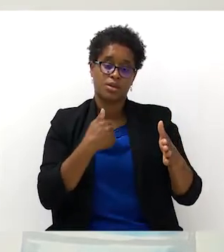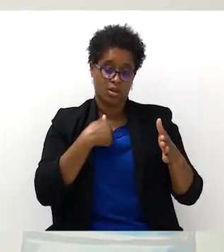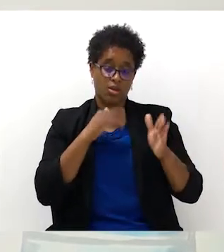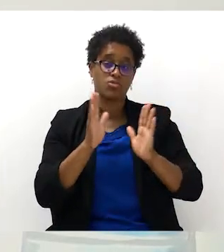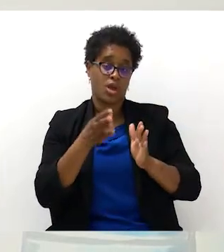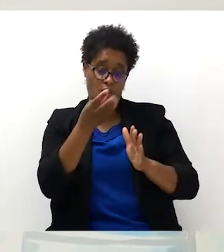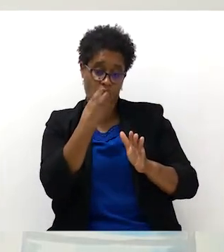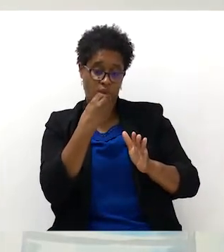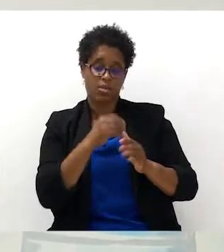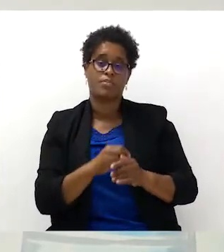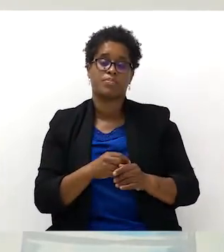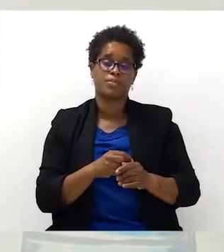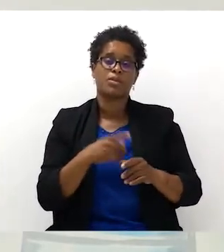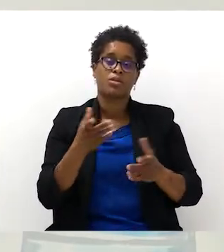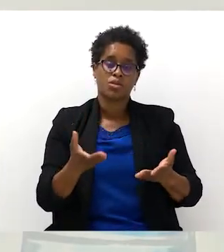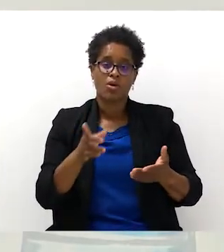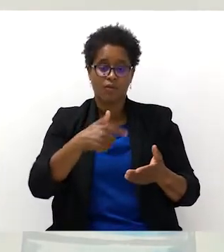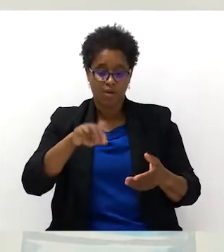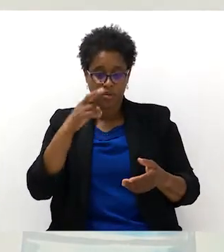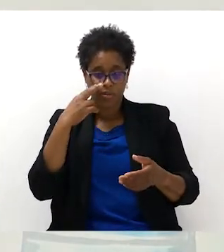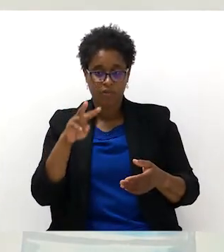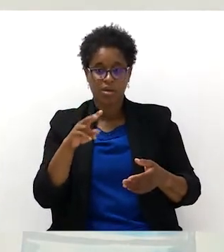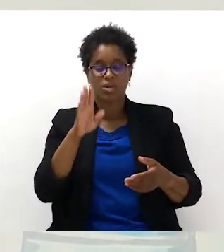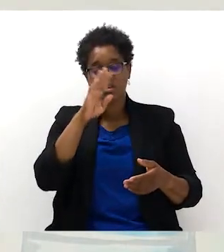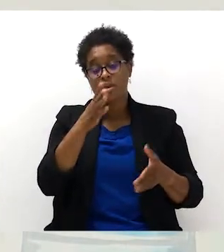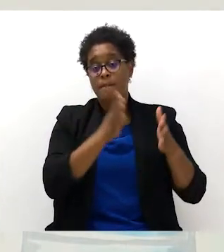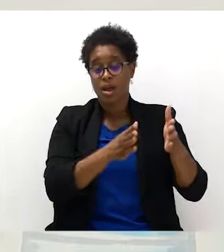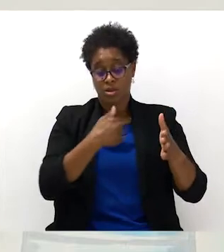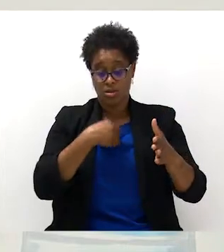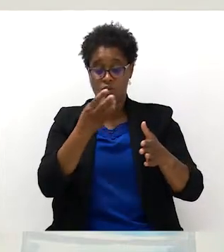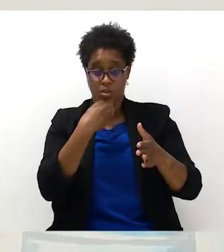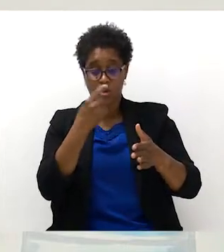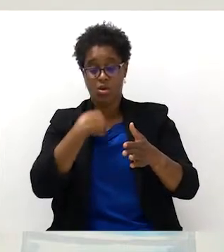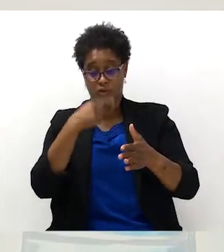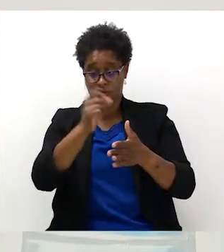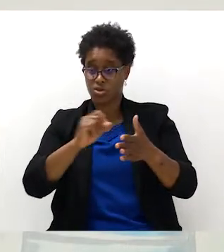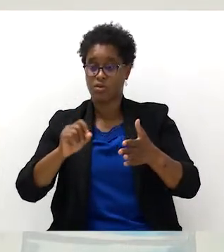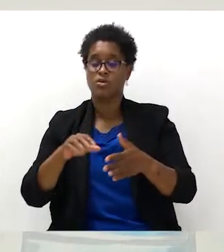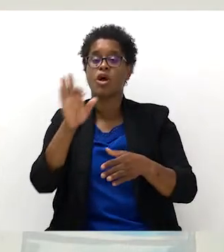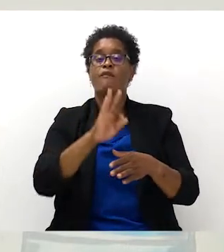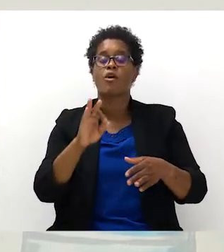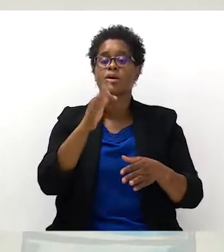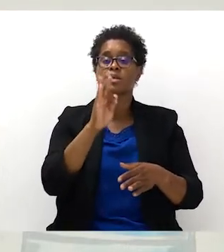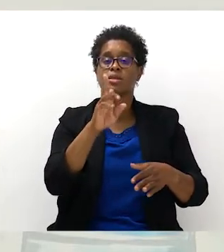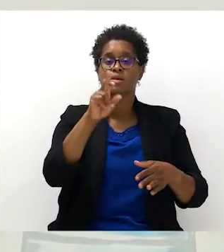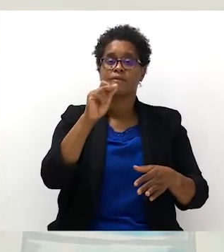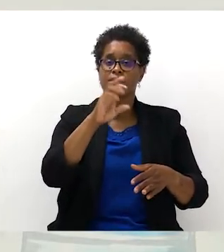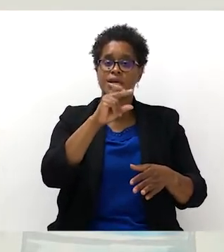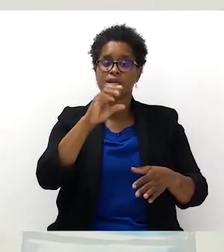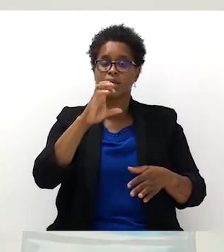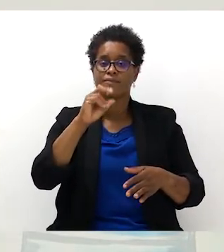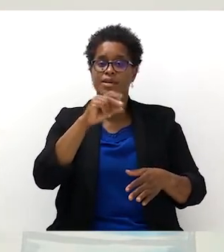já comi. Então, vamos ver se é a parte que eu já comi que eu vou representar sob a forma de